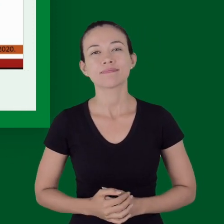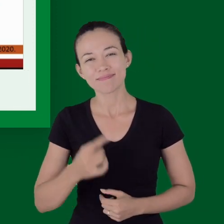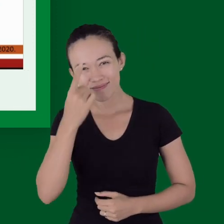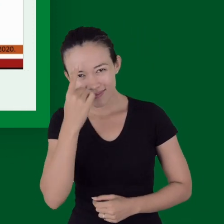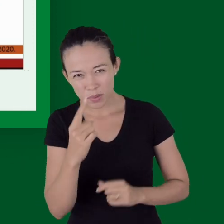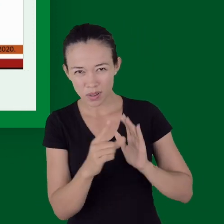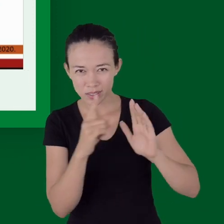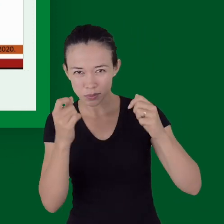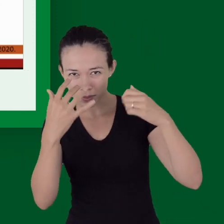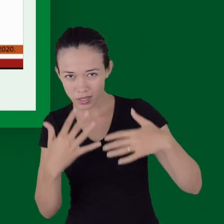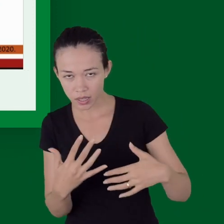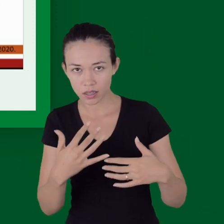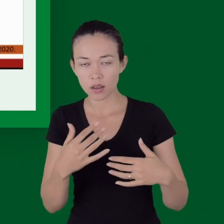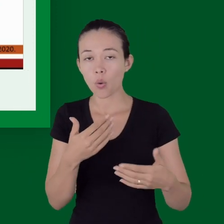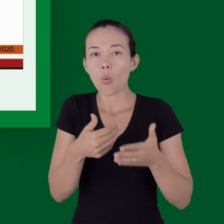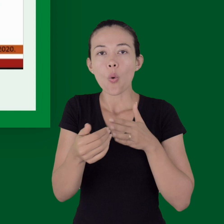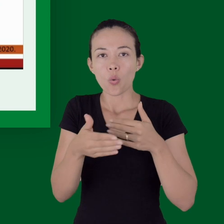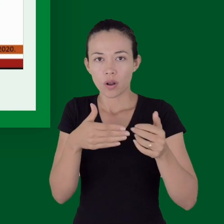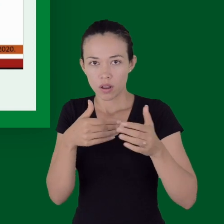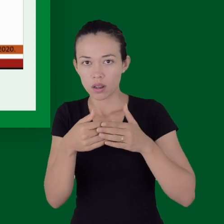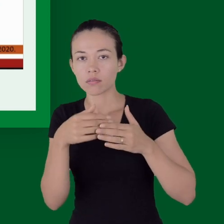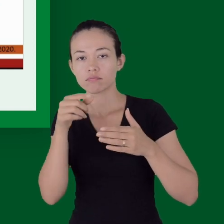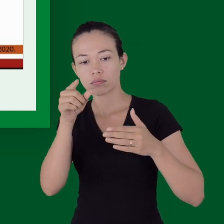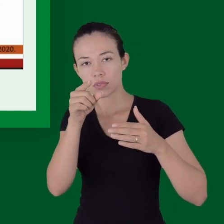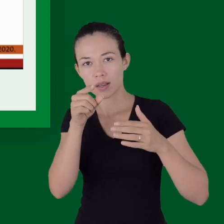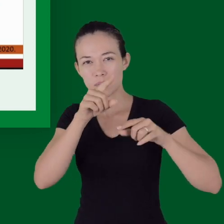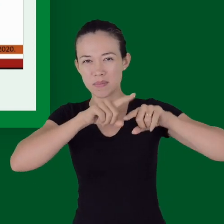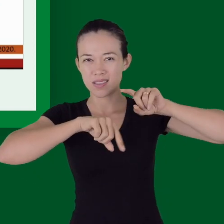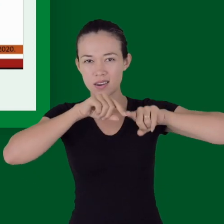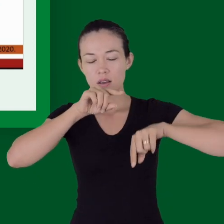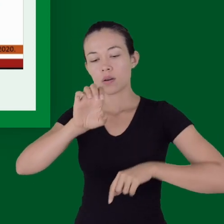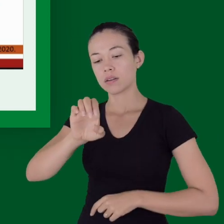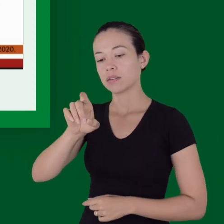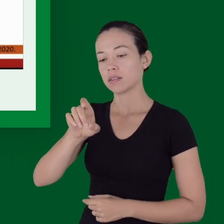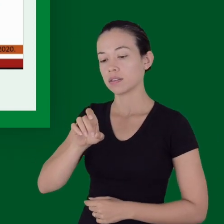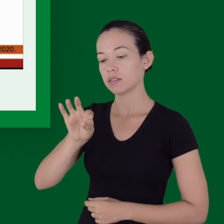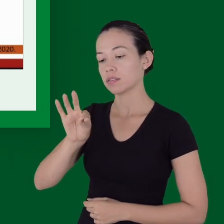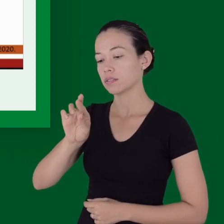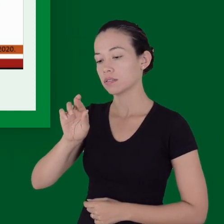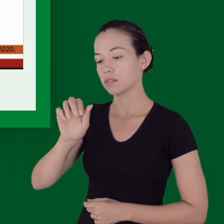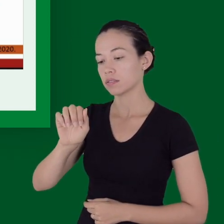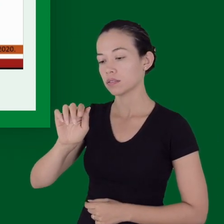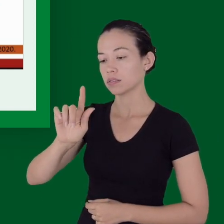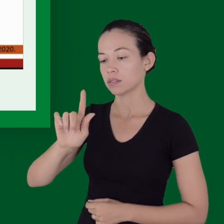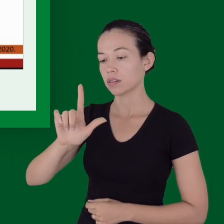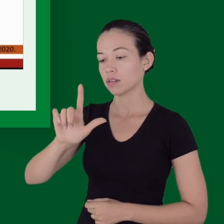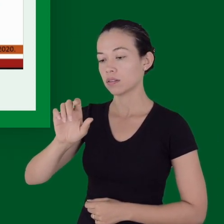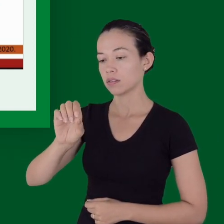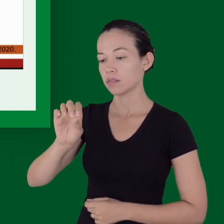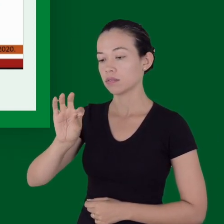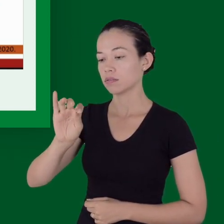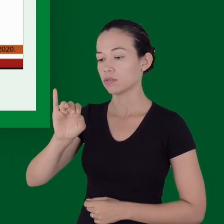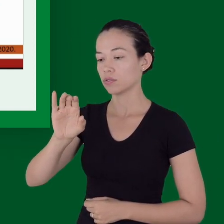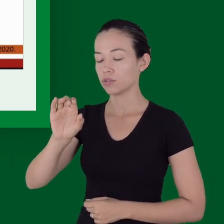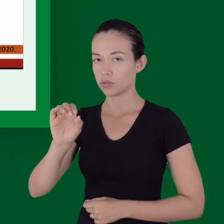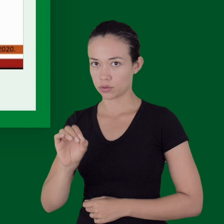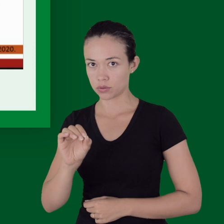É importante a gente ver que a concavidade dela fica voltada para a parte anterior, então, do paciente.